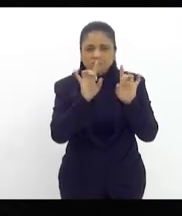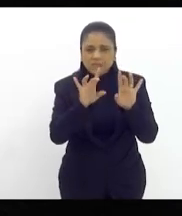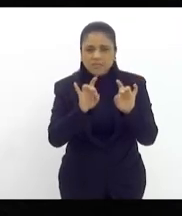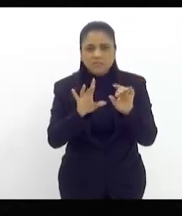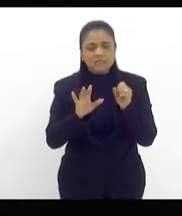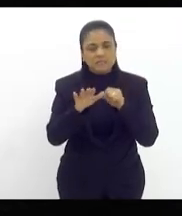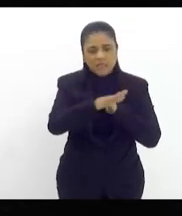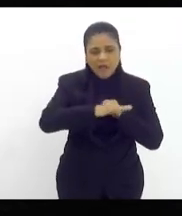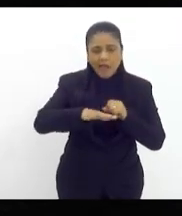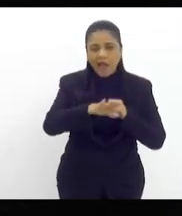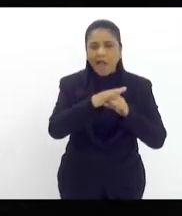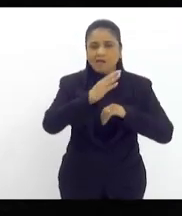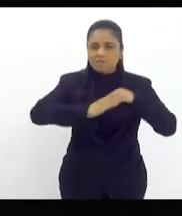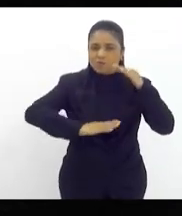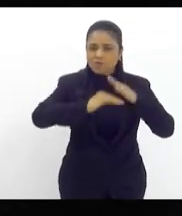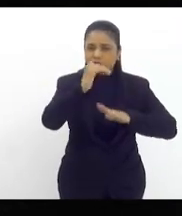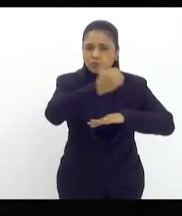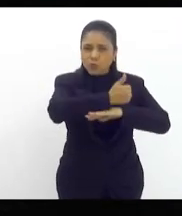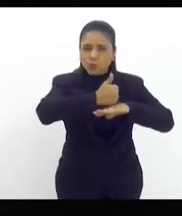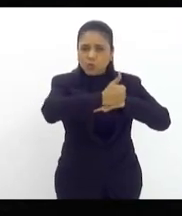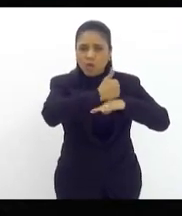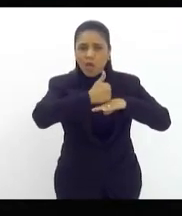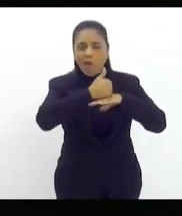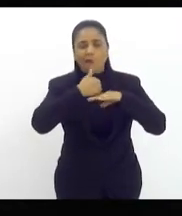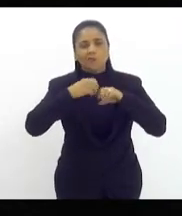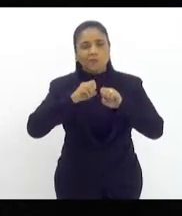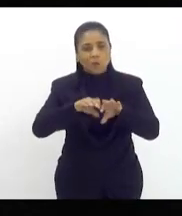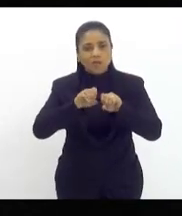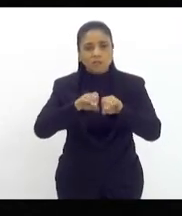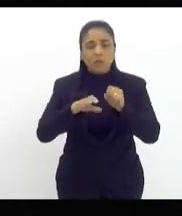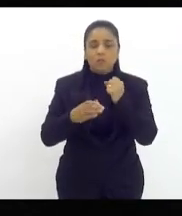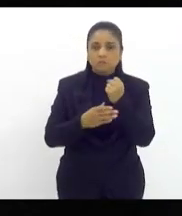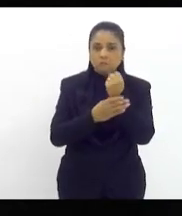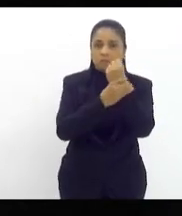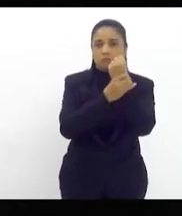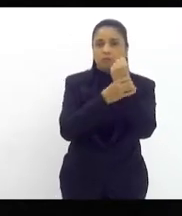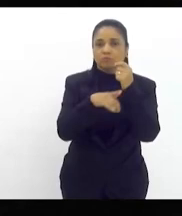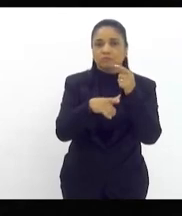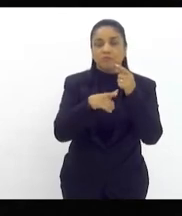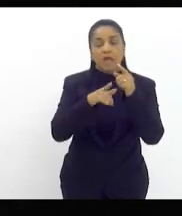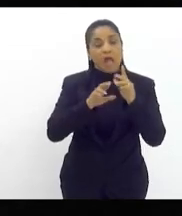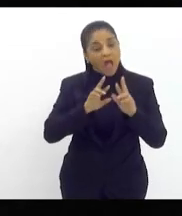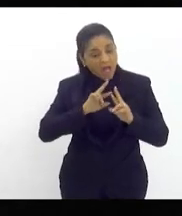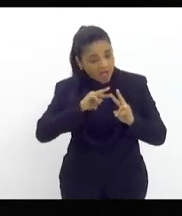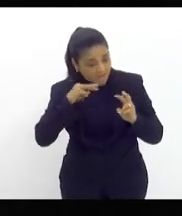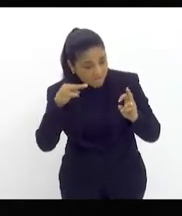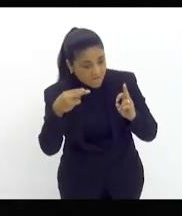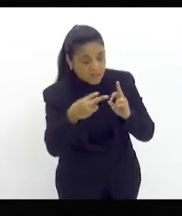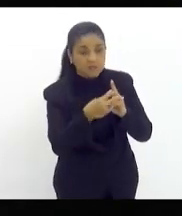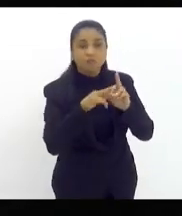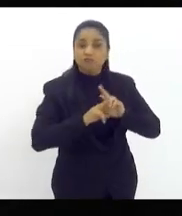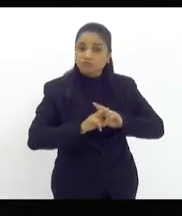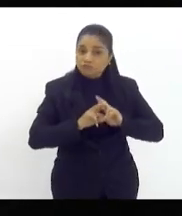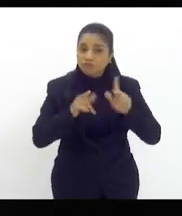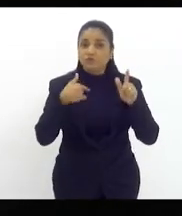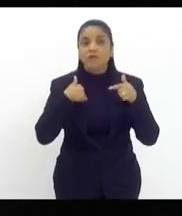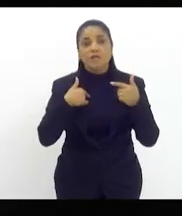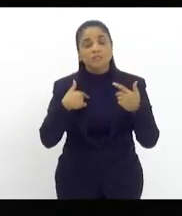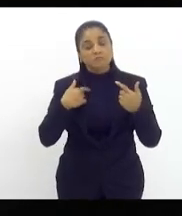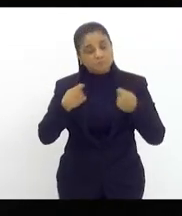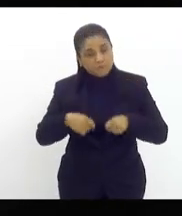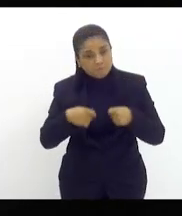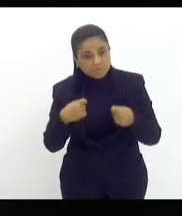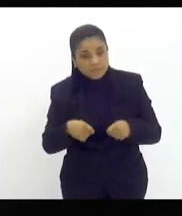pessoas que entendem sobre educação ainda que a visão seja diferenciada mas isso é